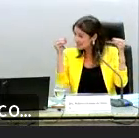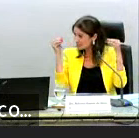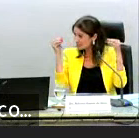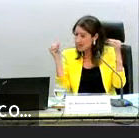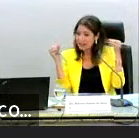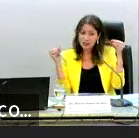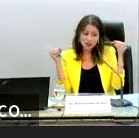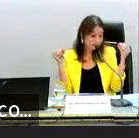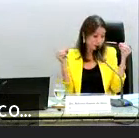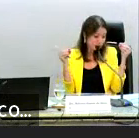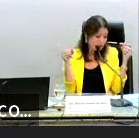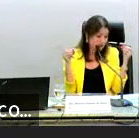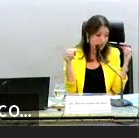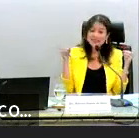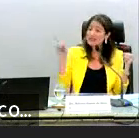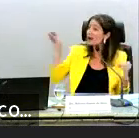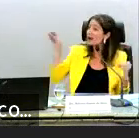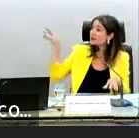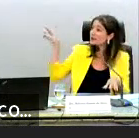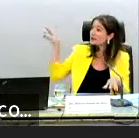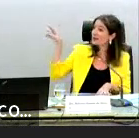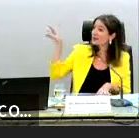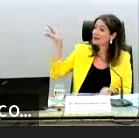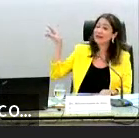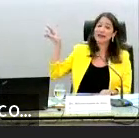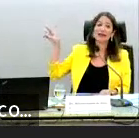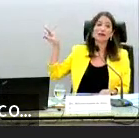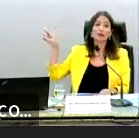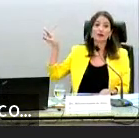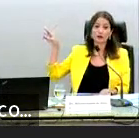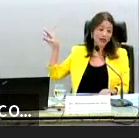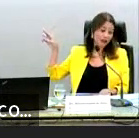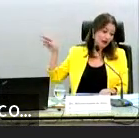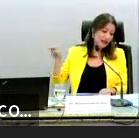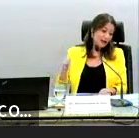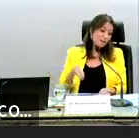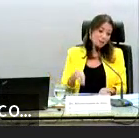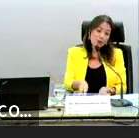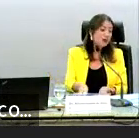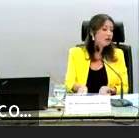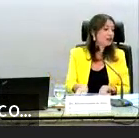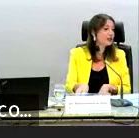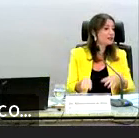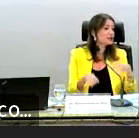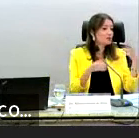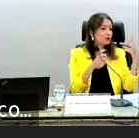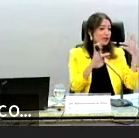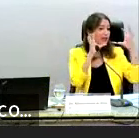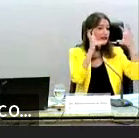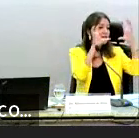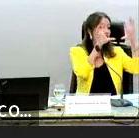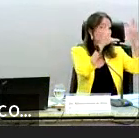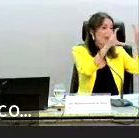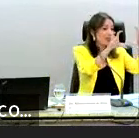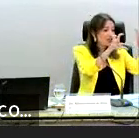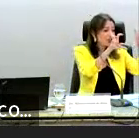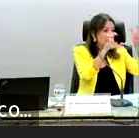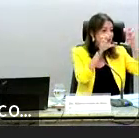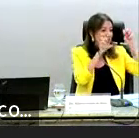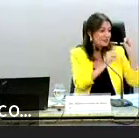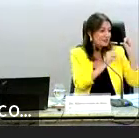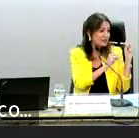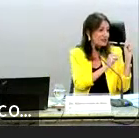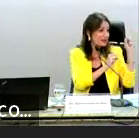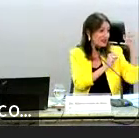aparece nessas atas, e esse mapa que foi feito, ele é muito interessante porque ele